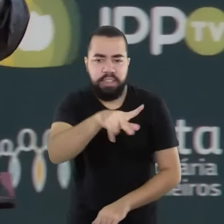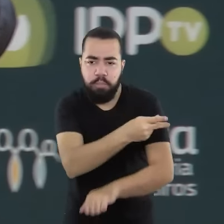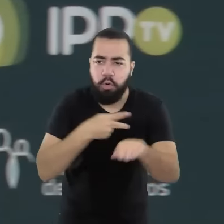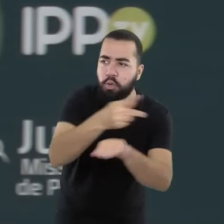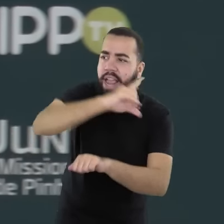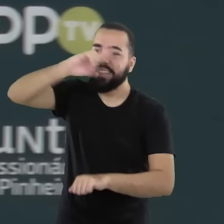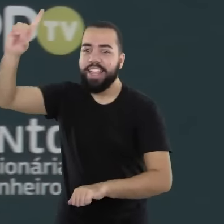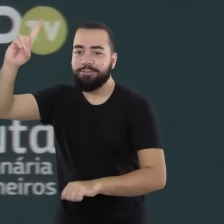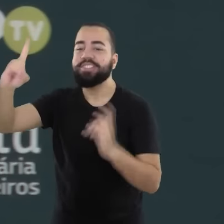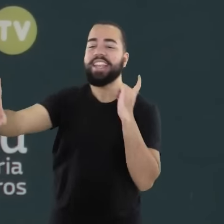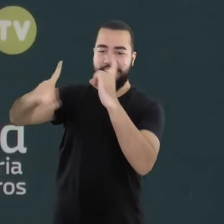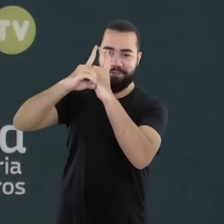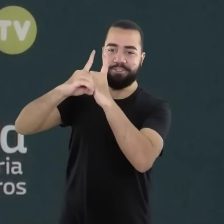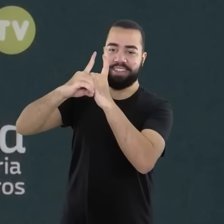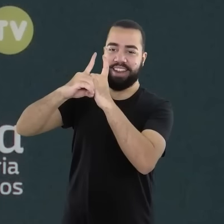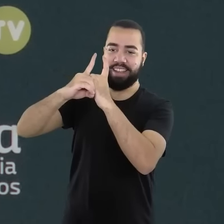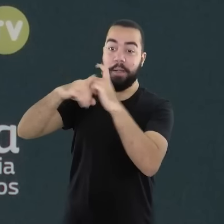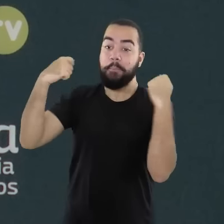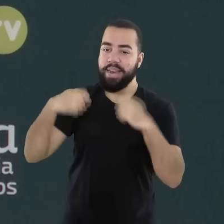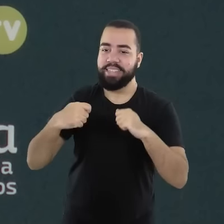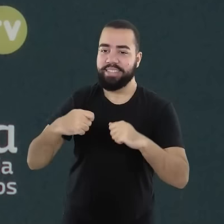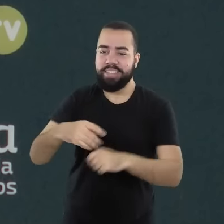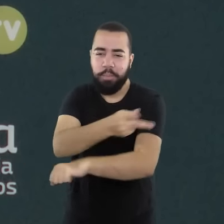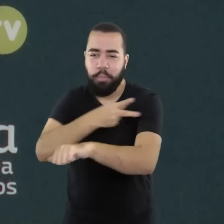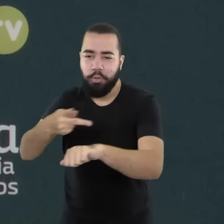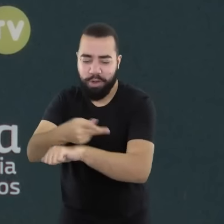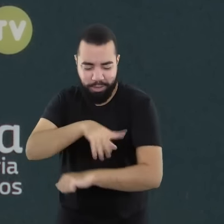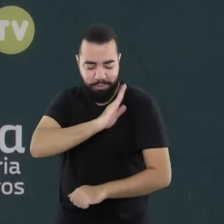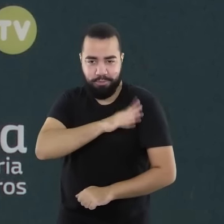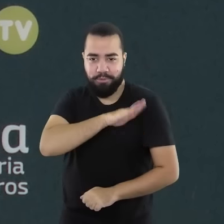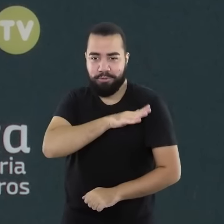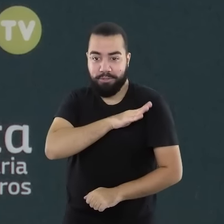quê? Coração. Então a busca